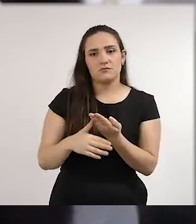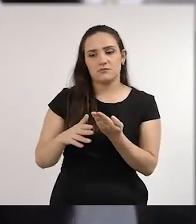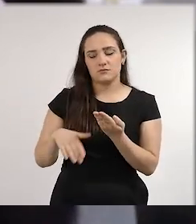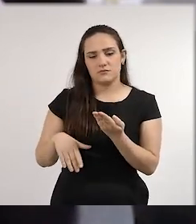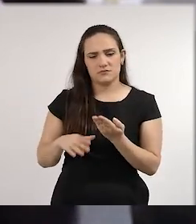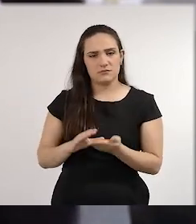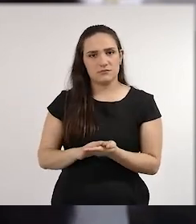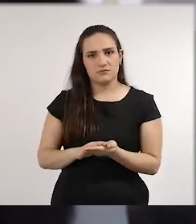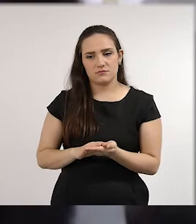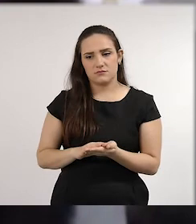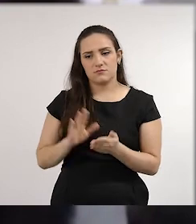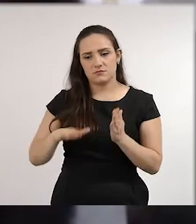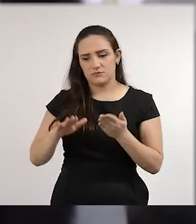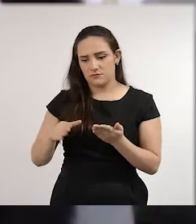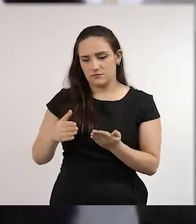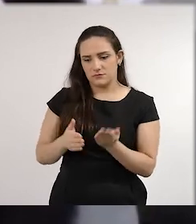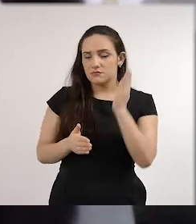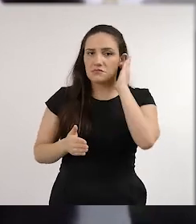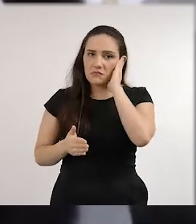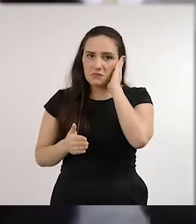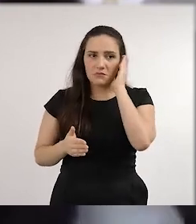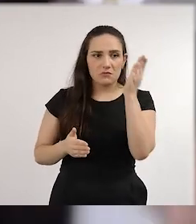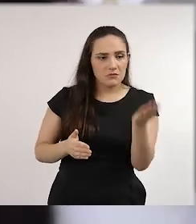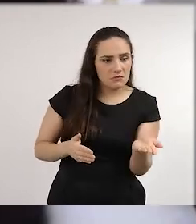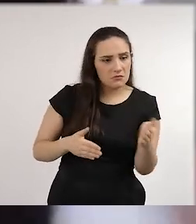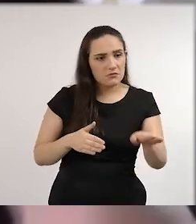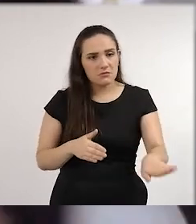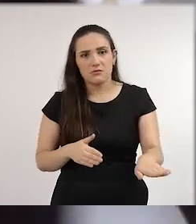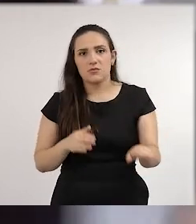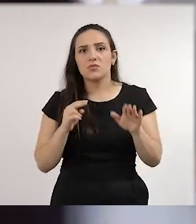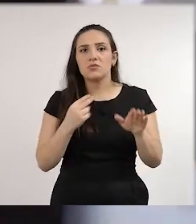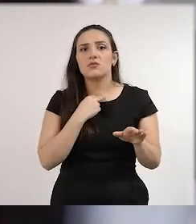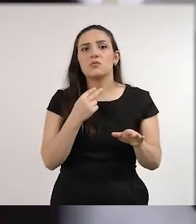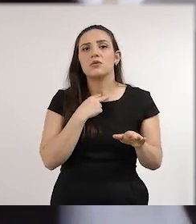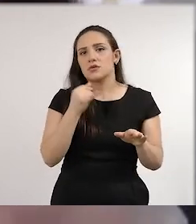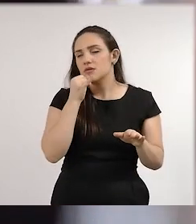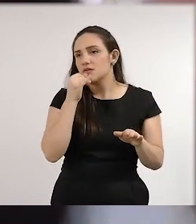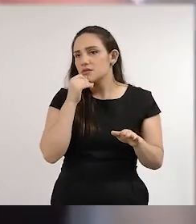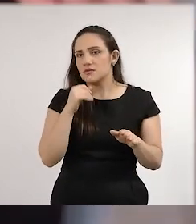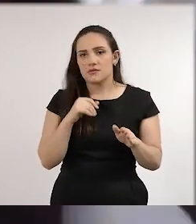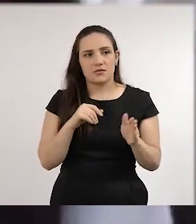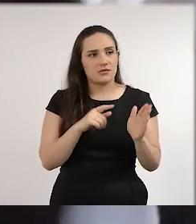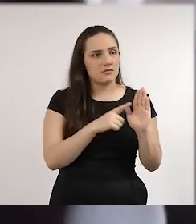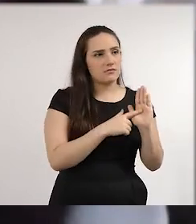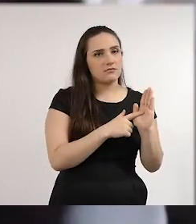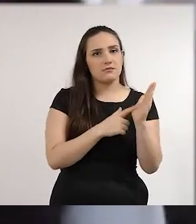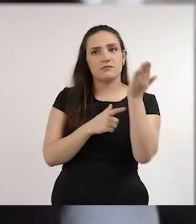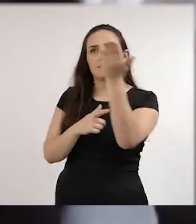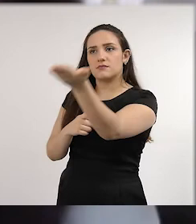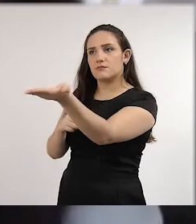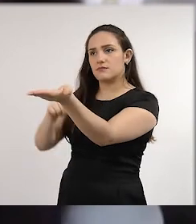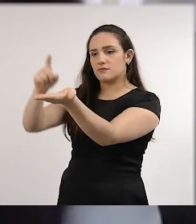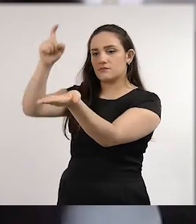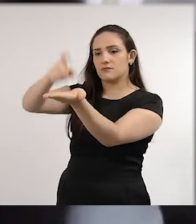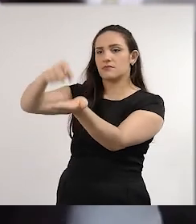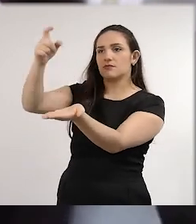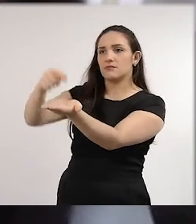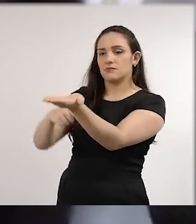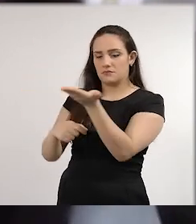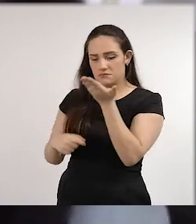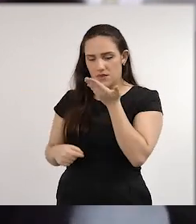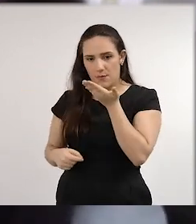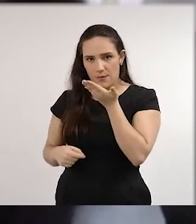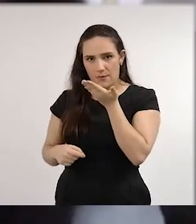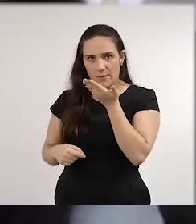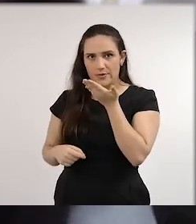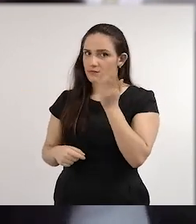Não compartilhar celular. Se alguém falar, atende aqui, põe no Viva Voz, estou falando daqui, né? Então,